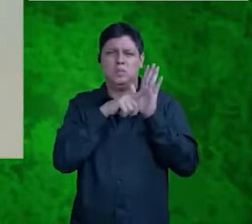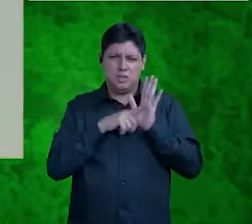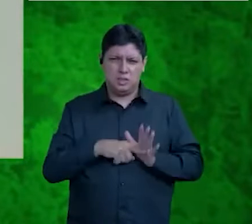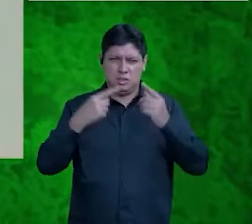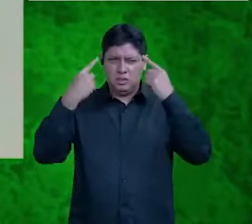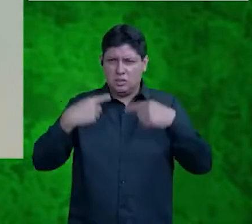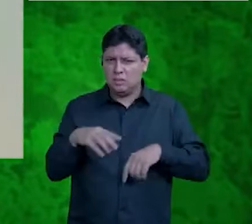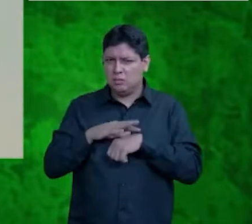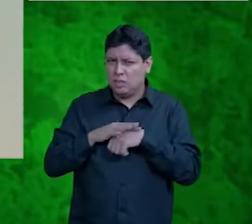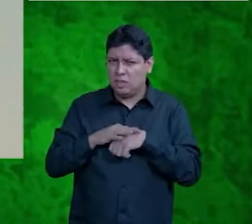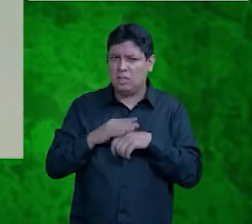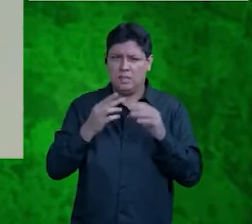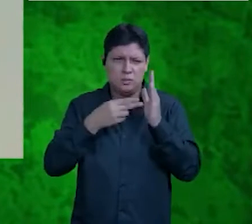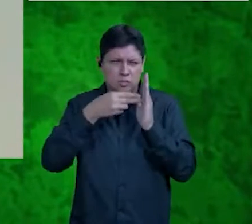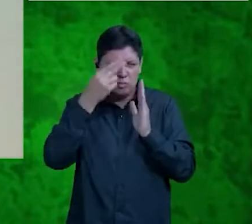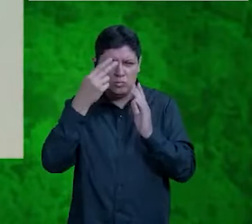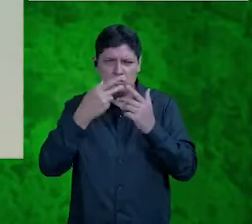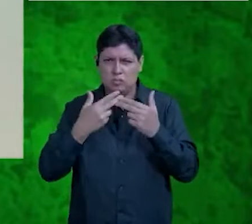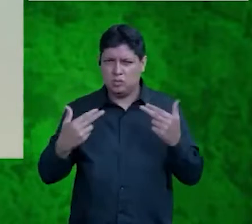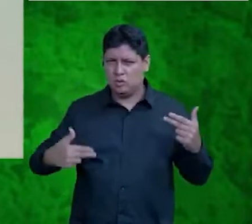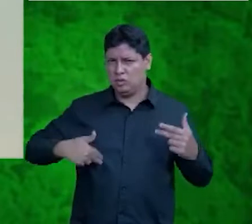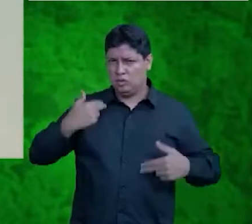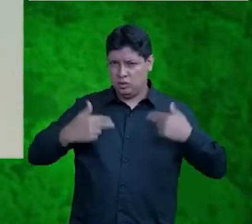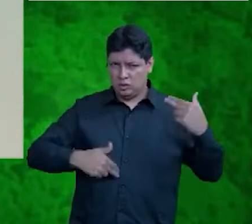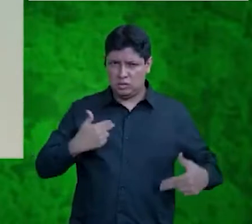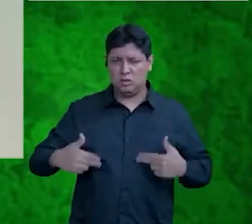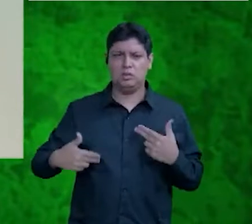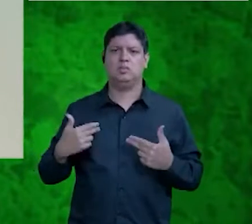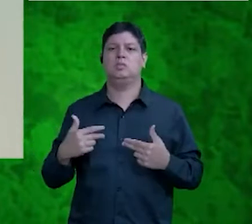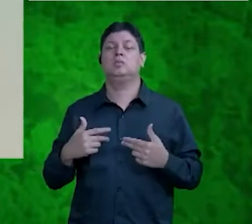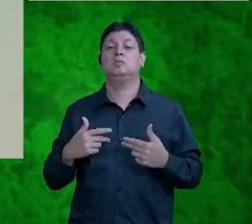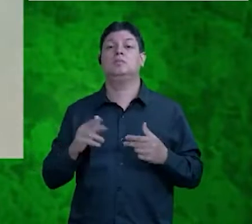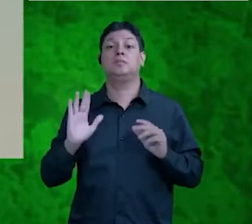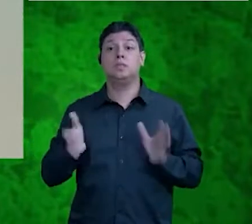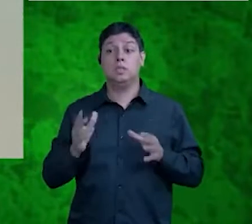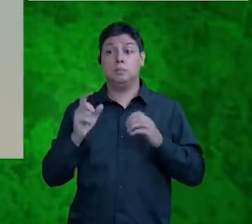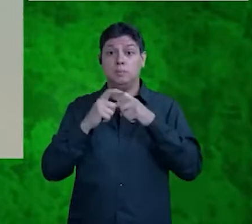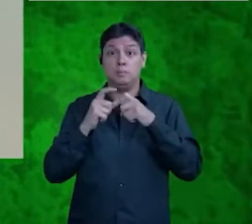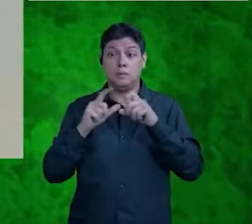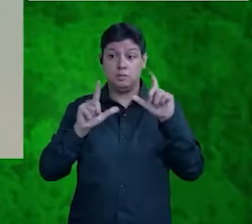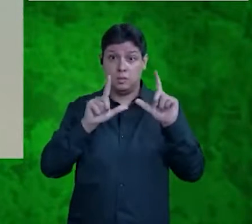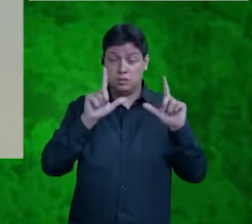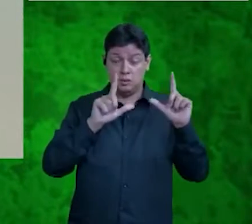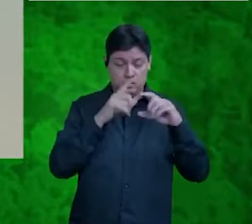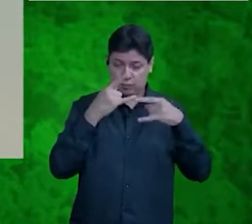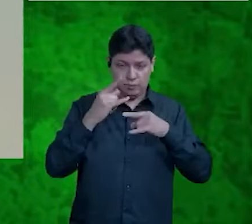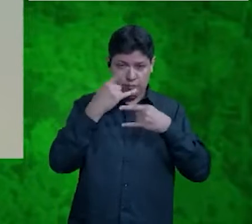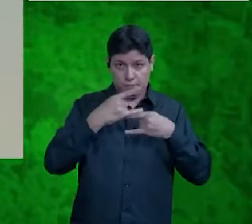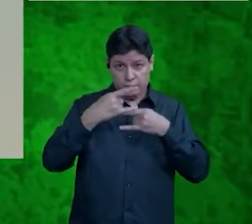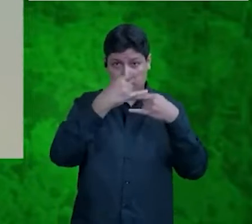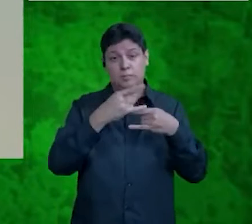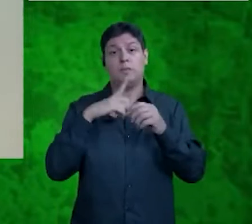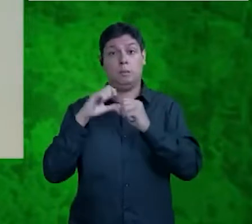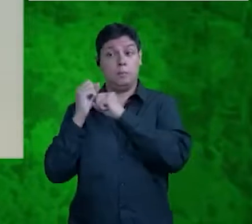cirurgias, né? E a telemedicina nos provou durante o período da pandemia que é possível sim funcionar, já é permitido, mas